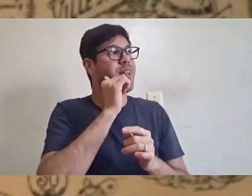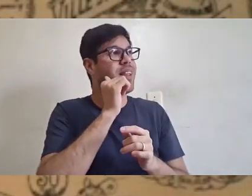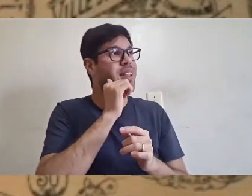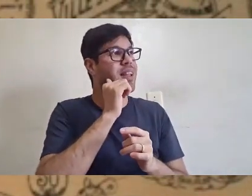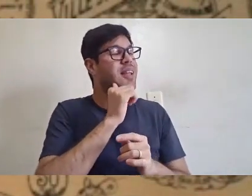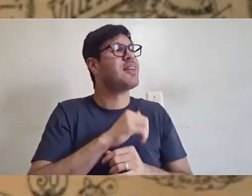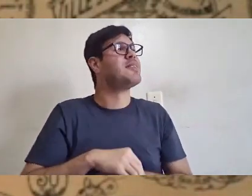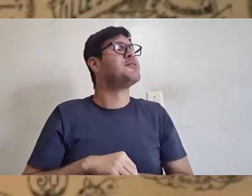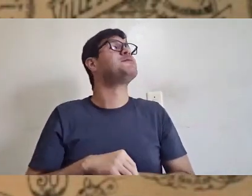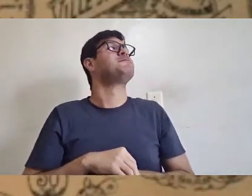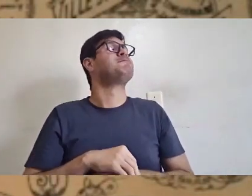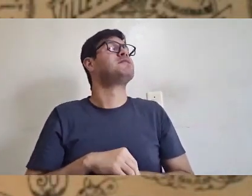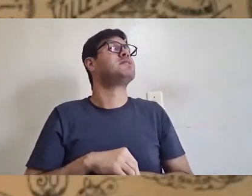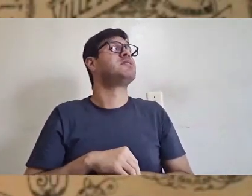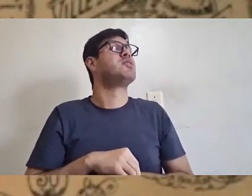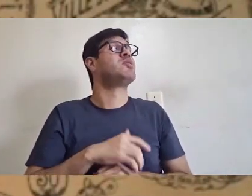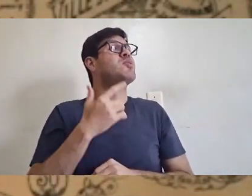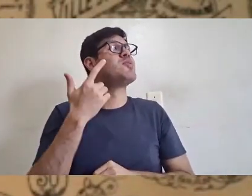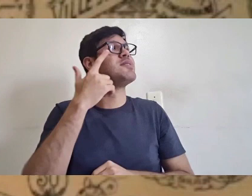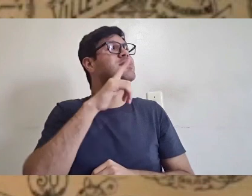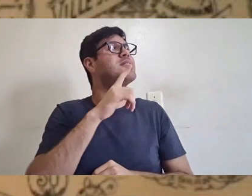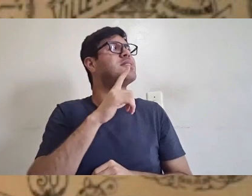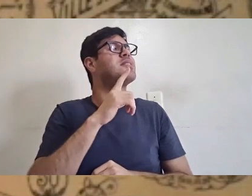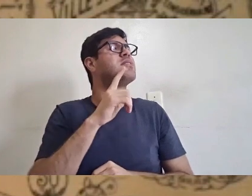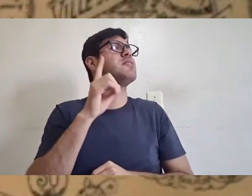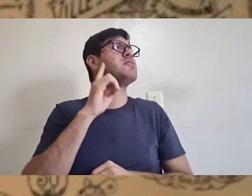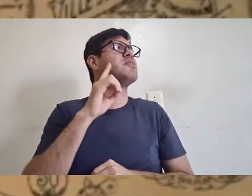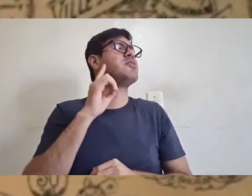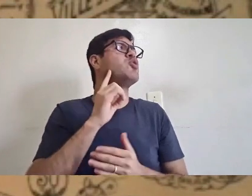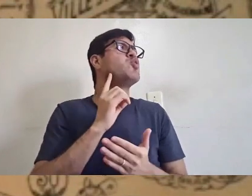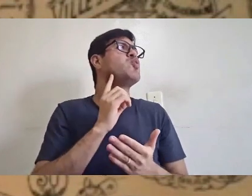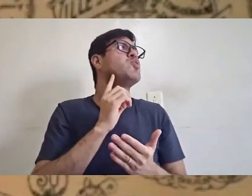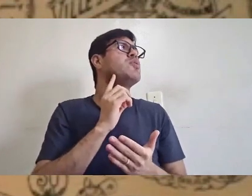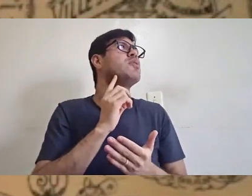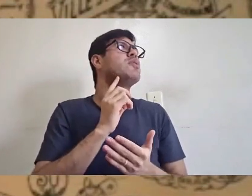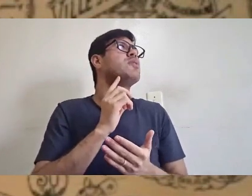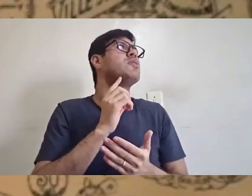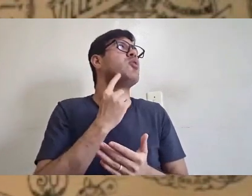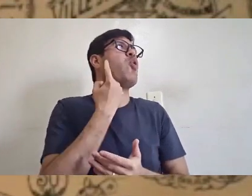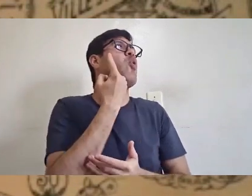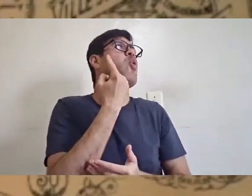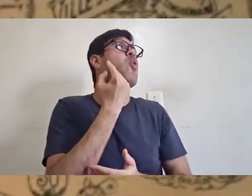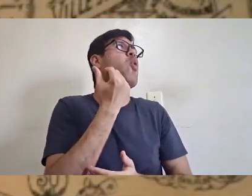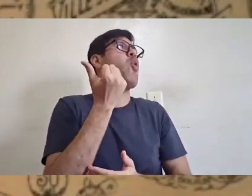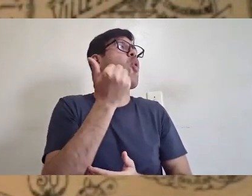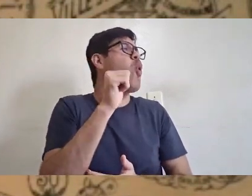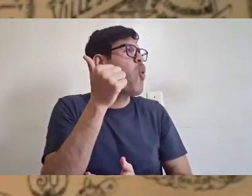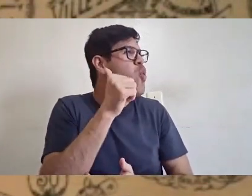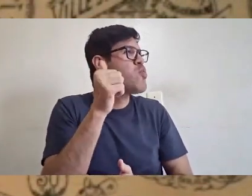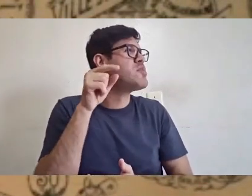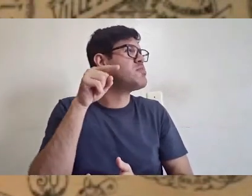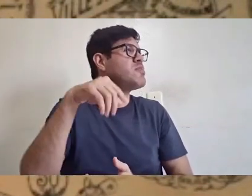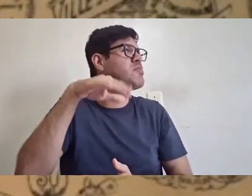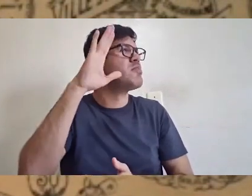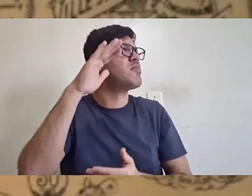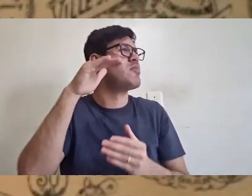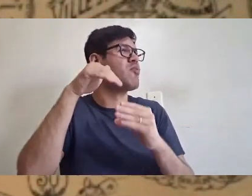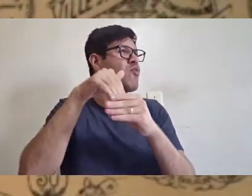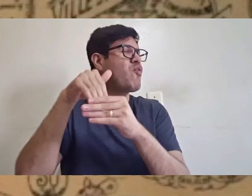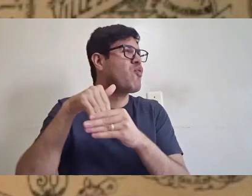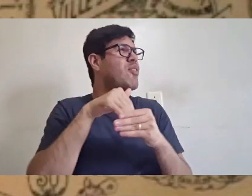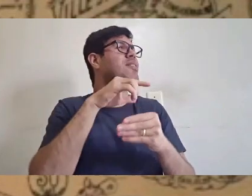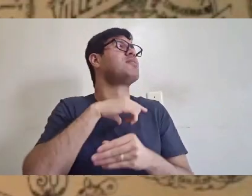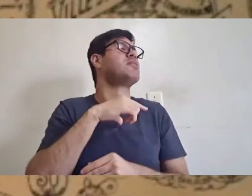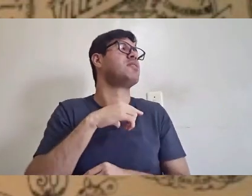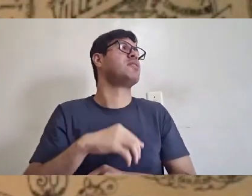do Maluf, ela ainda é deputada, ela foi eleita com 11 mil votos, entendeu? Não é de Americana, se não me